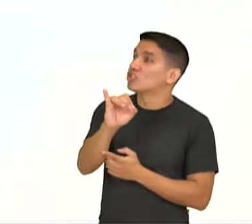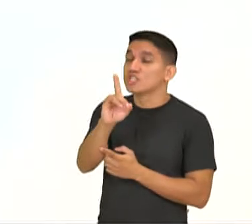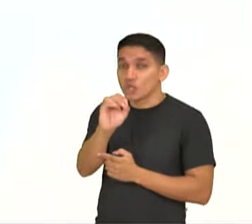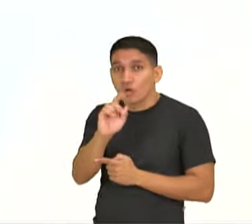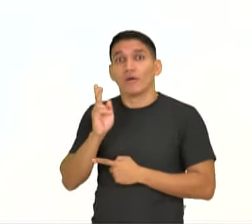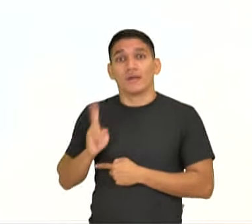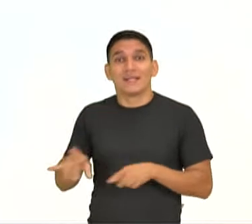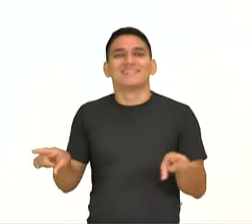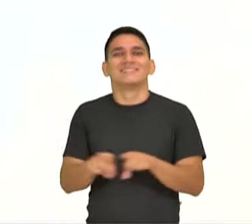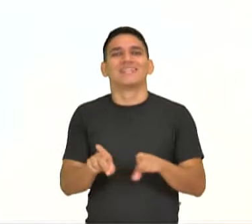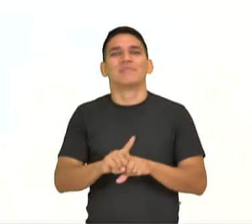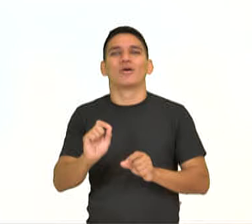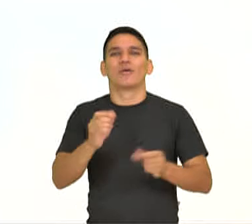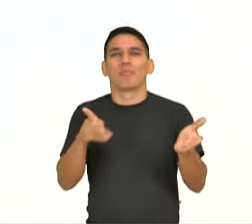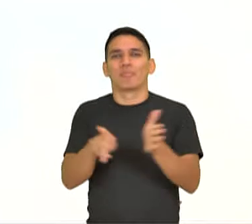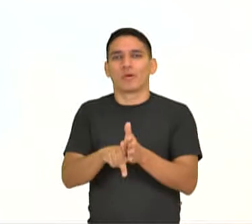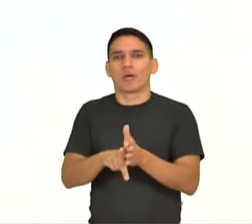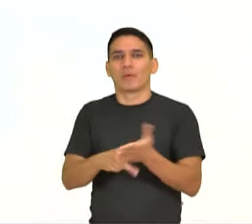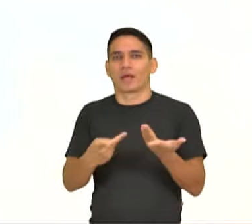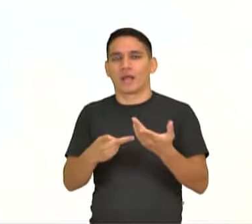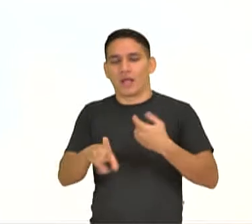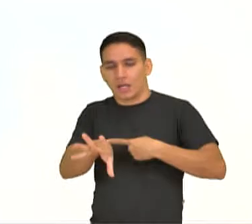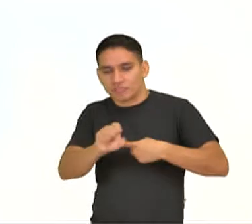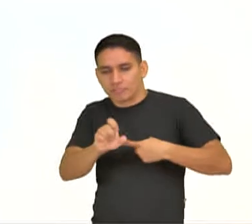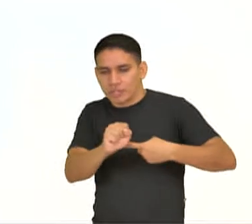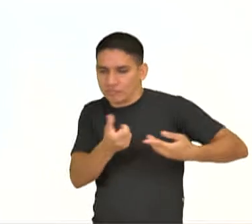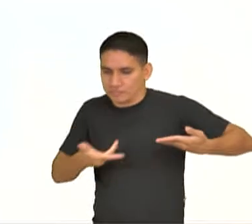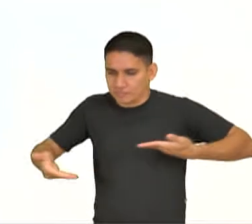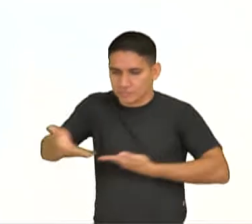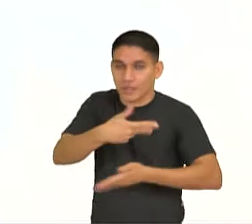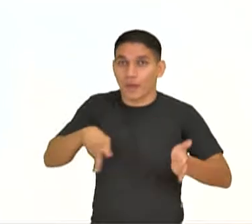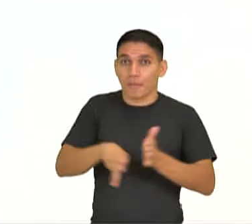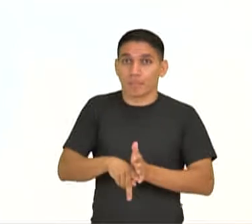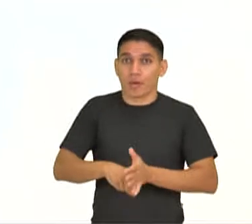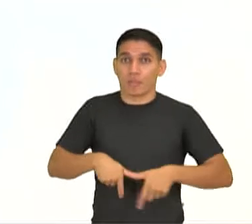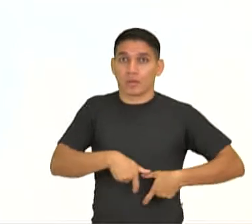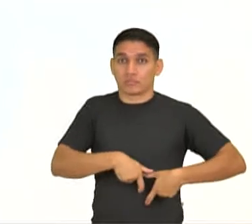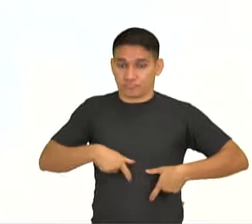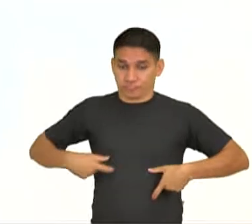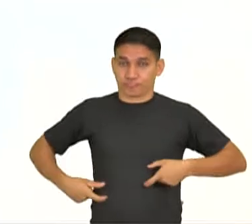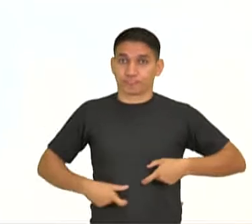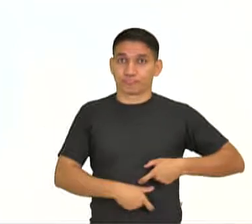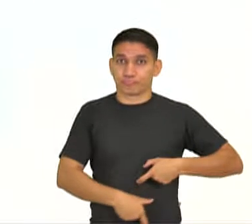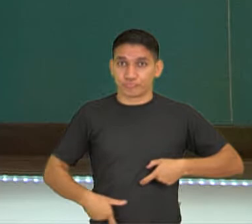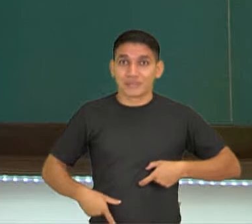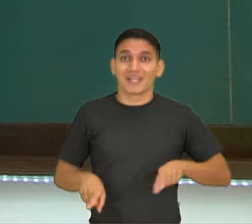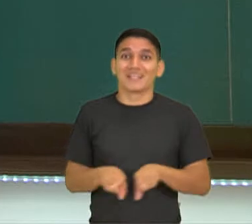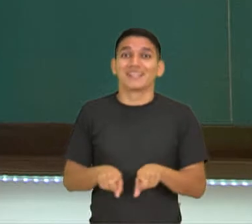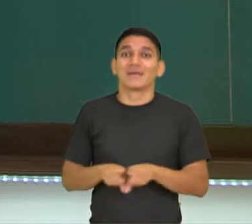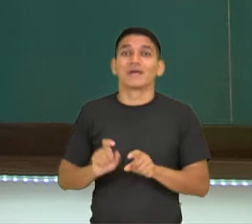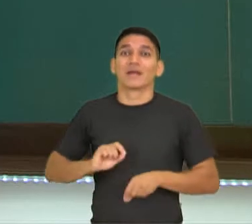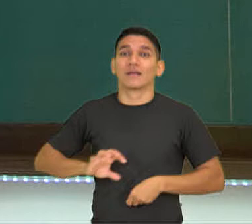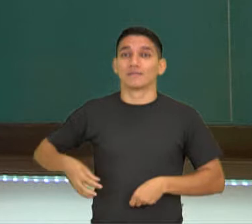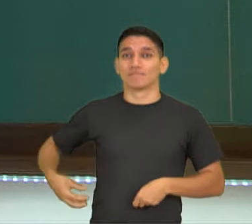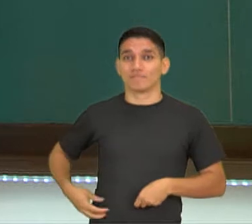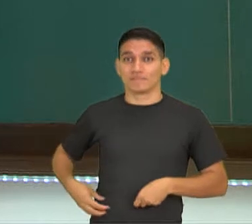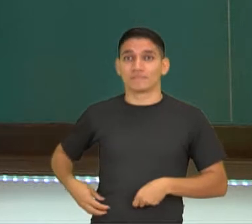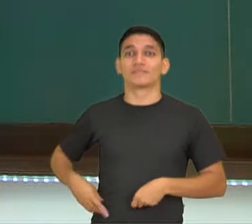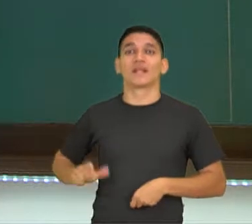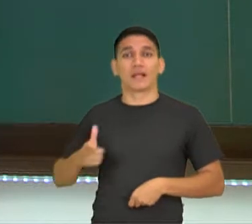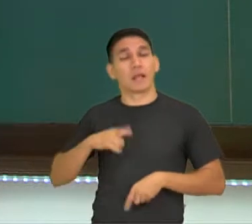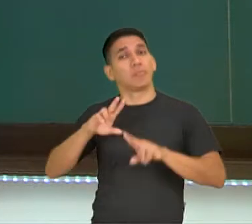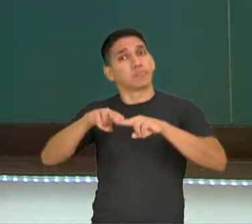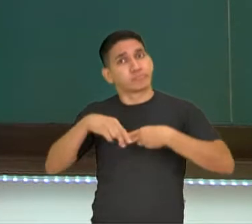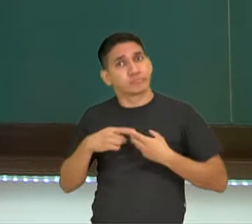no transporte de nutrientes no intestino delgado e nos rins. Pois é, gente, os nutrientes precisam